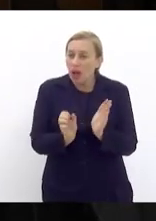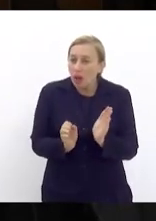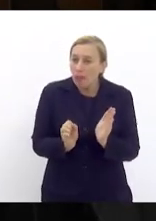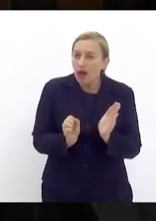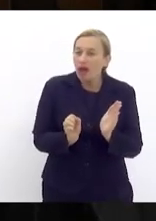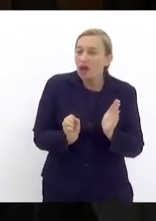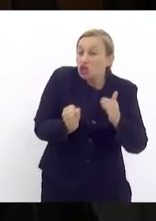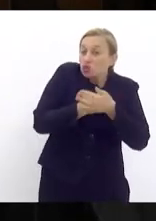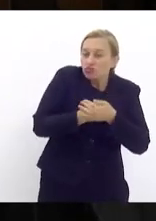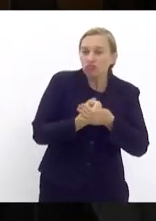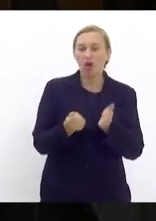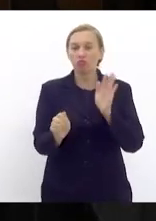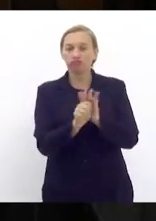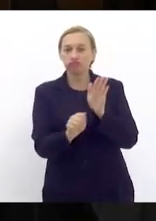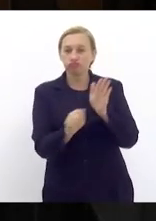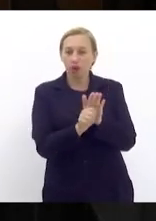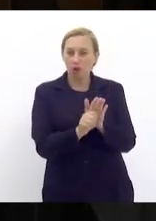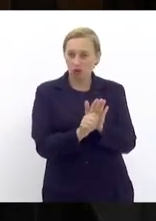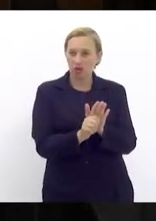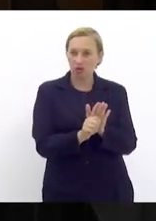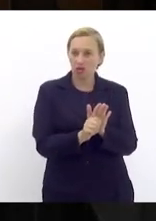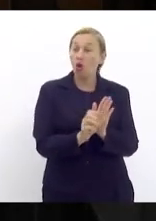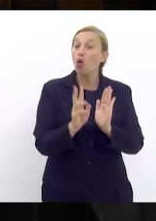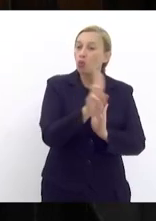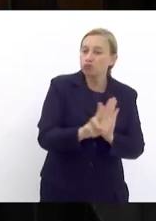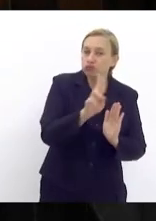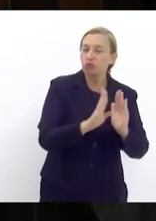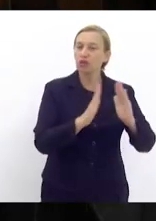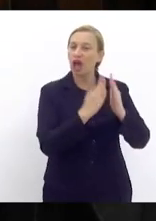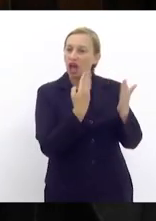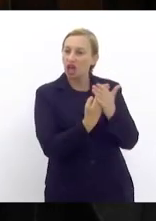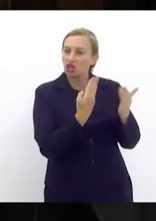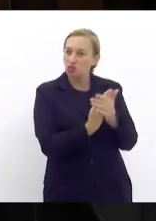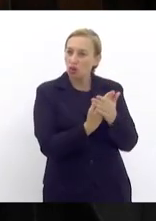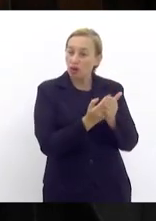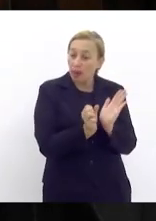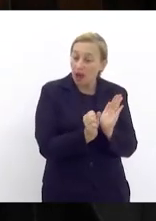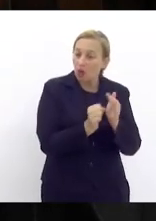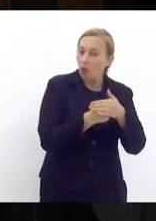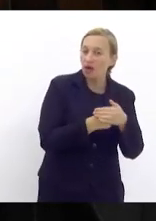guardarem a sua droga lá dentro. Estão usando as escolas como bunker.